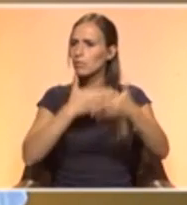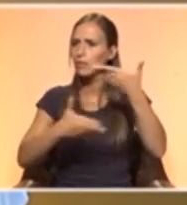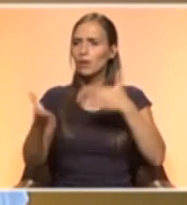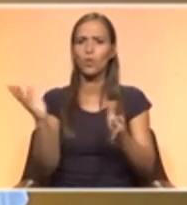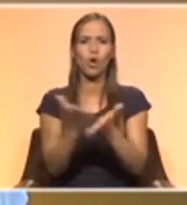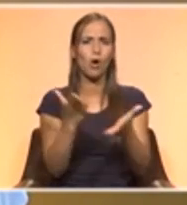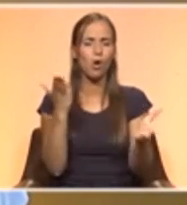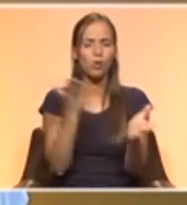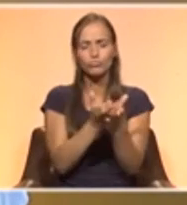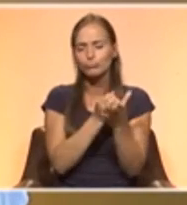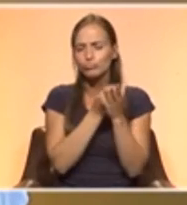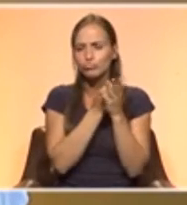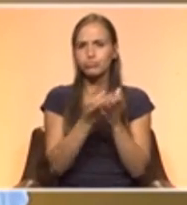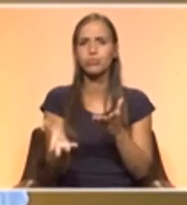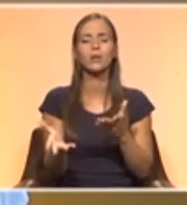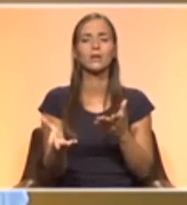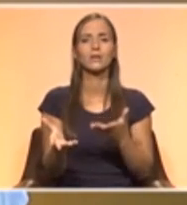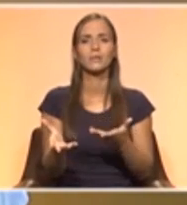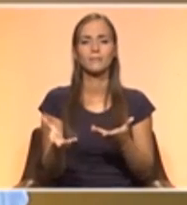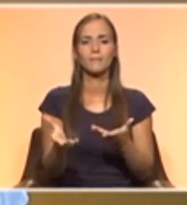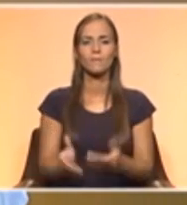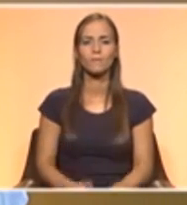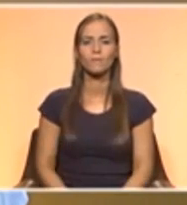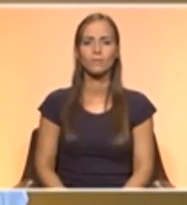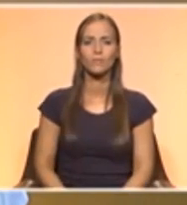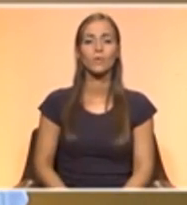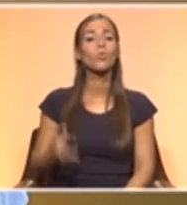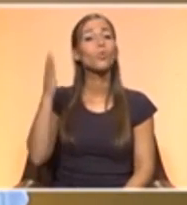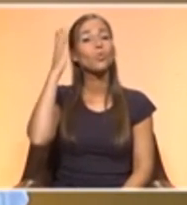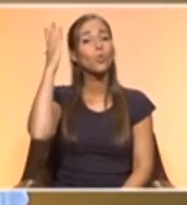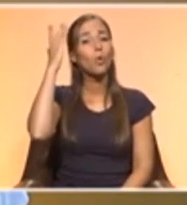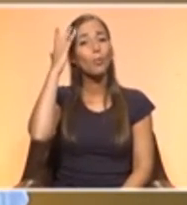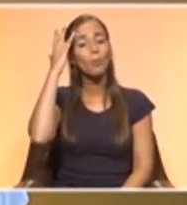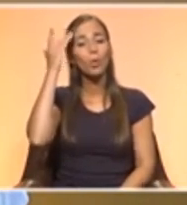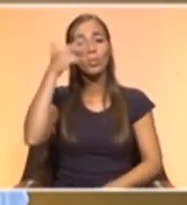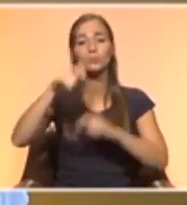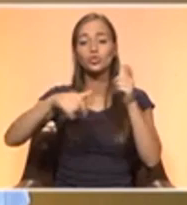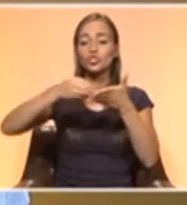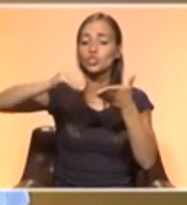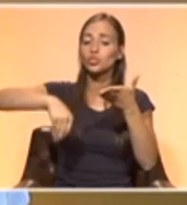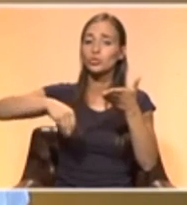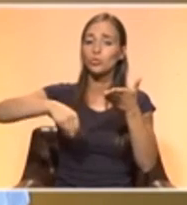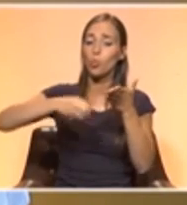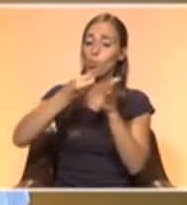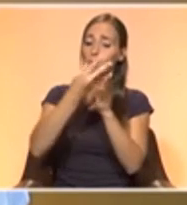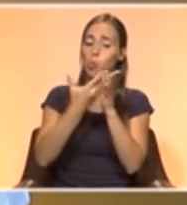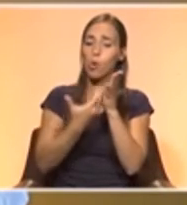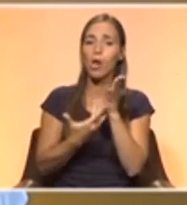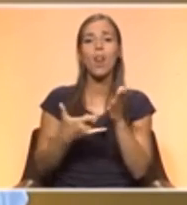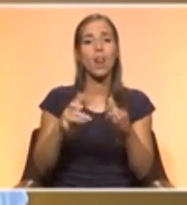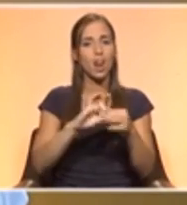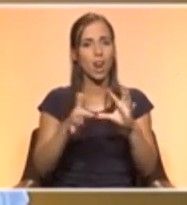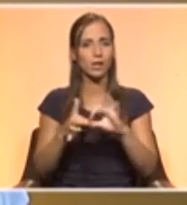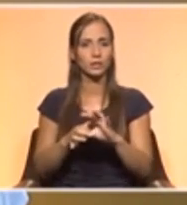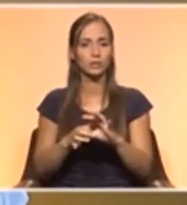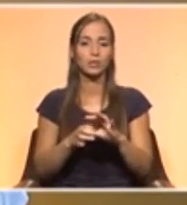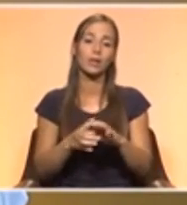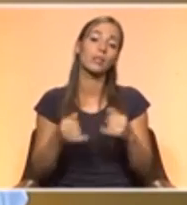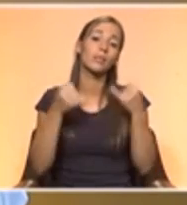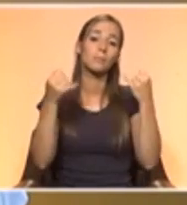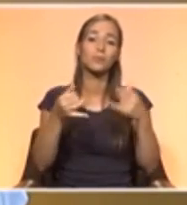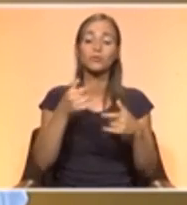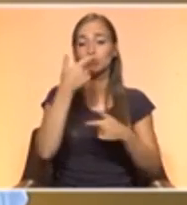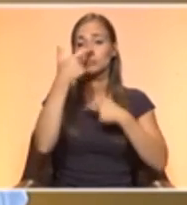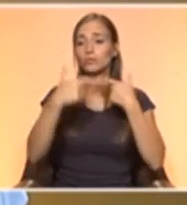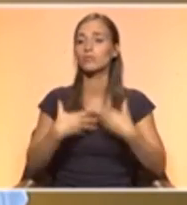escolas etc eh e e temos já um número muito elevado eh nessa área e faz todo sentido e as pessoas acabam por depois ficar muito